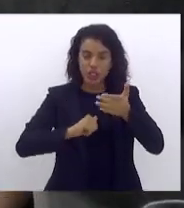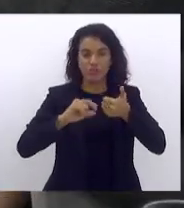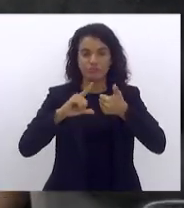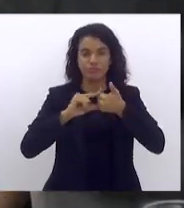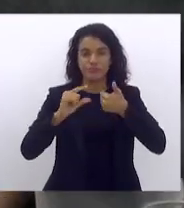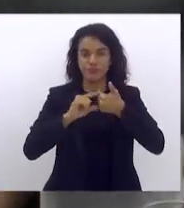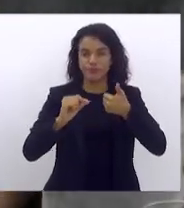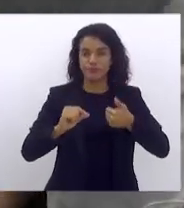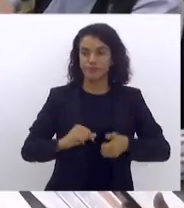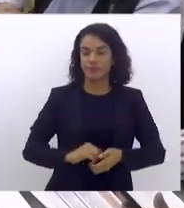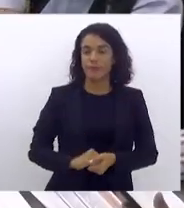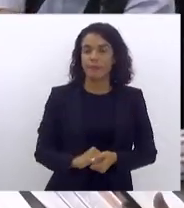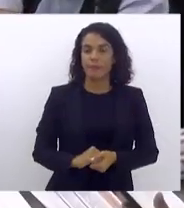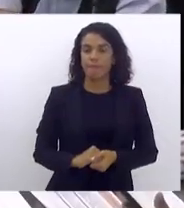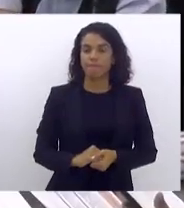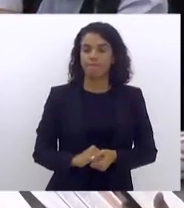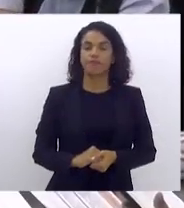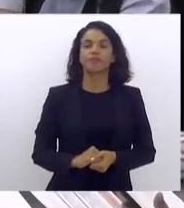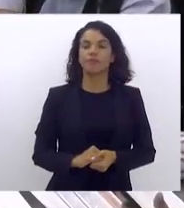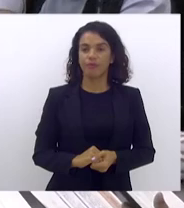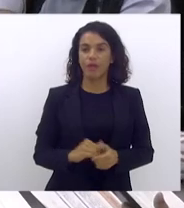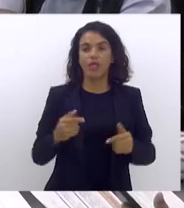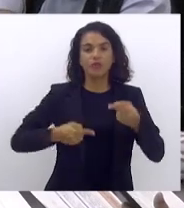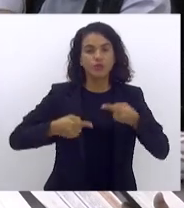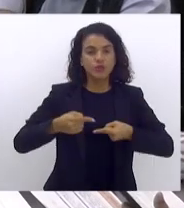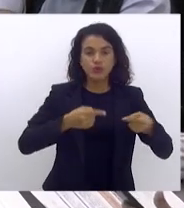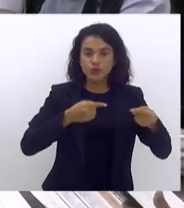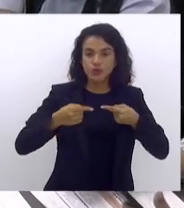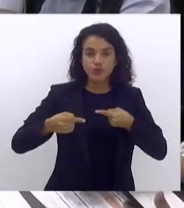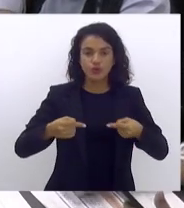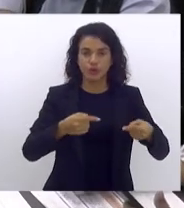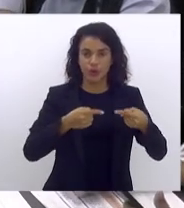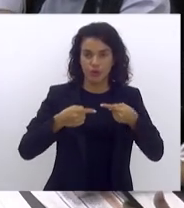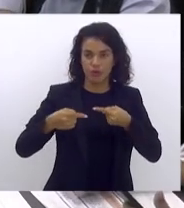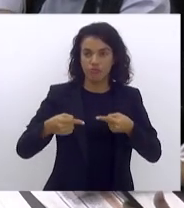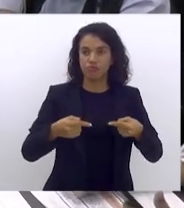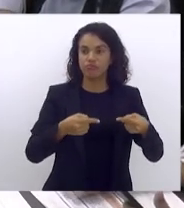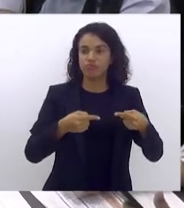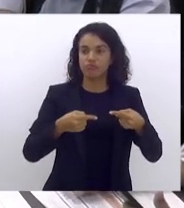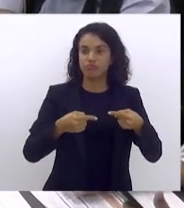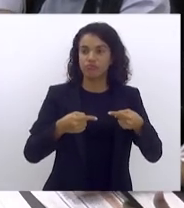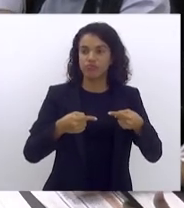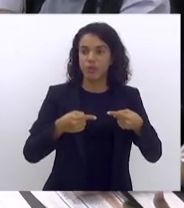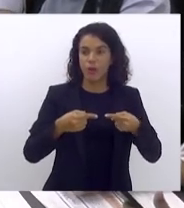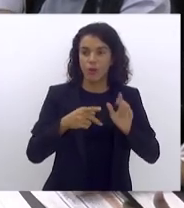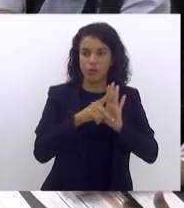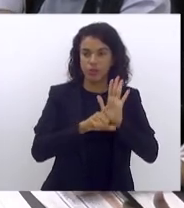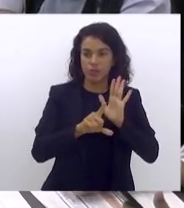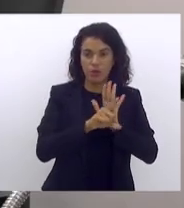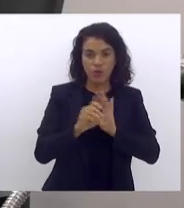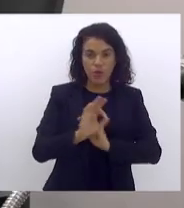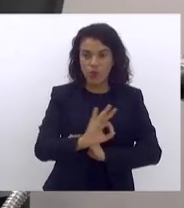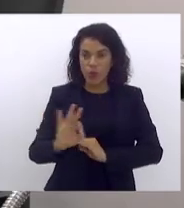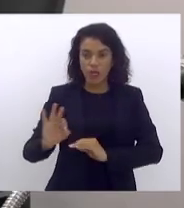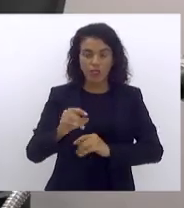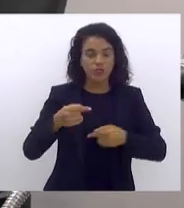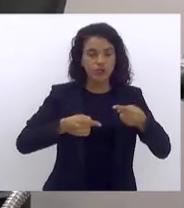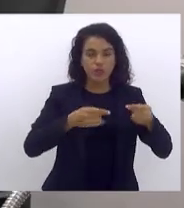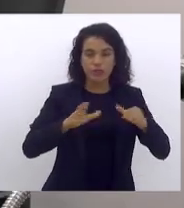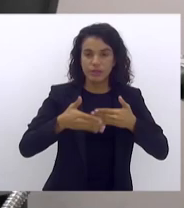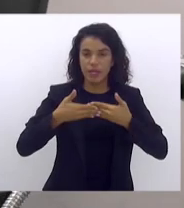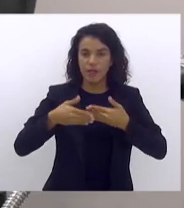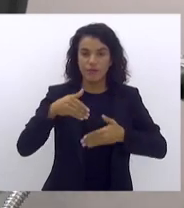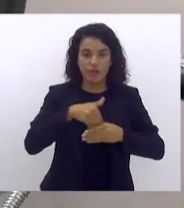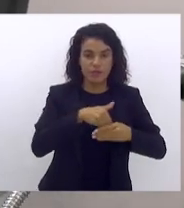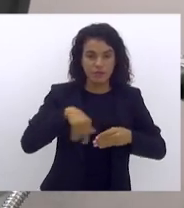supressiva. Obrigado. Então, o parecer retificado em discussão, continua em discussão o PL. Não havendo o que queira discutir, encerrada a discussão.